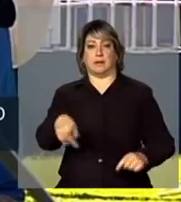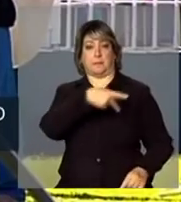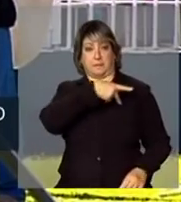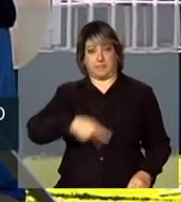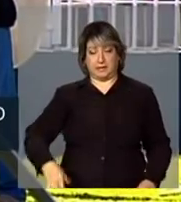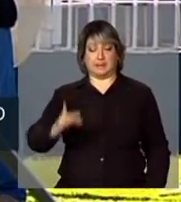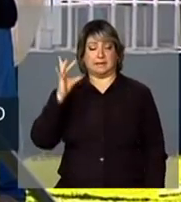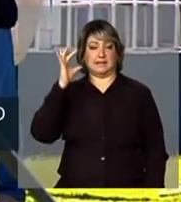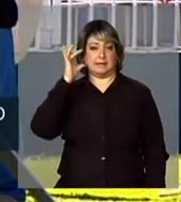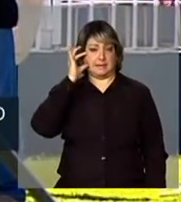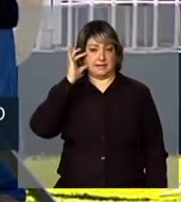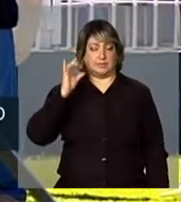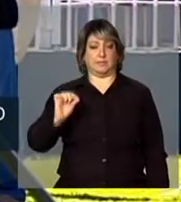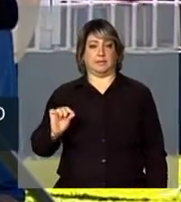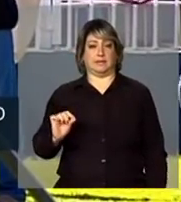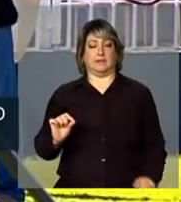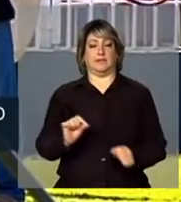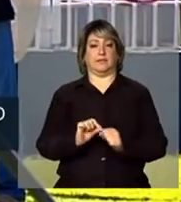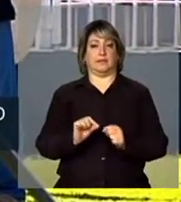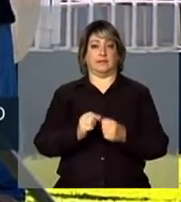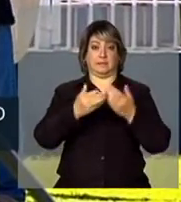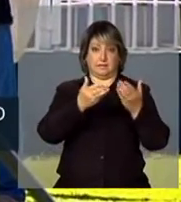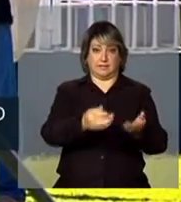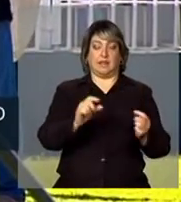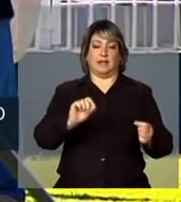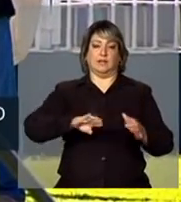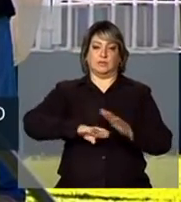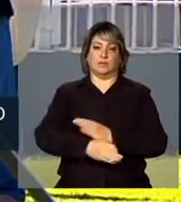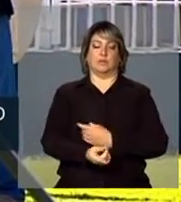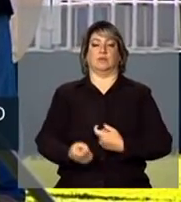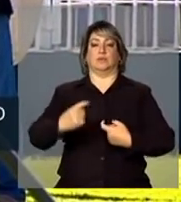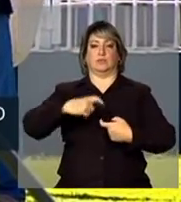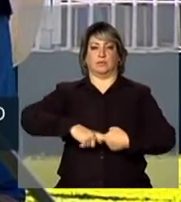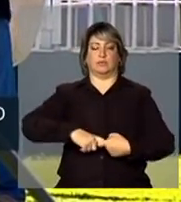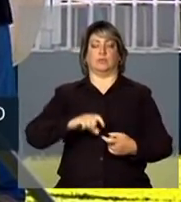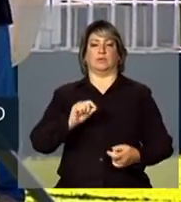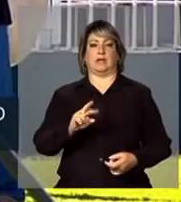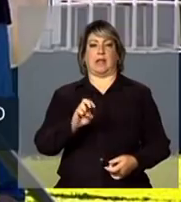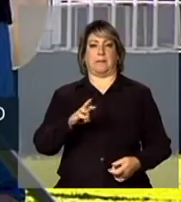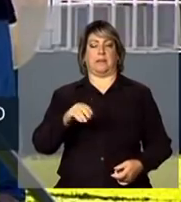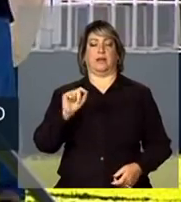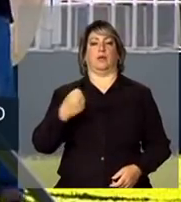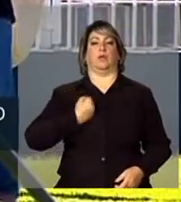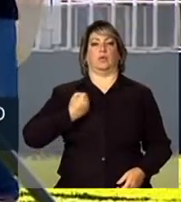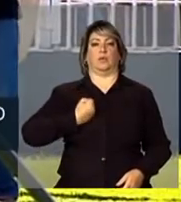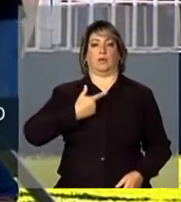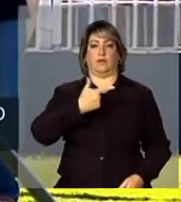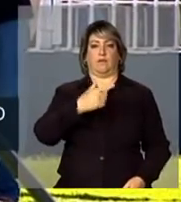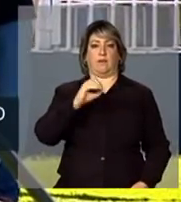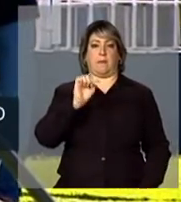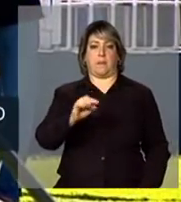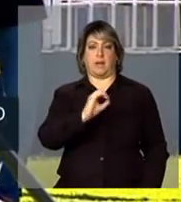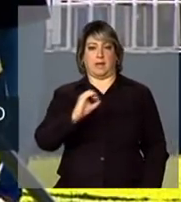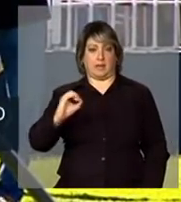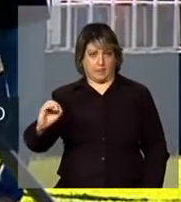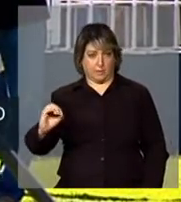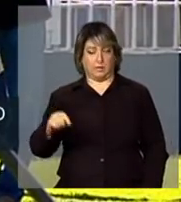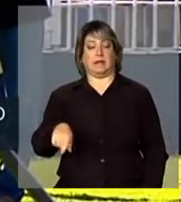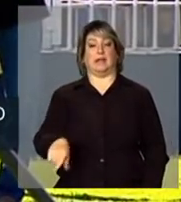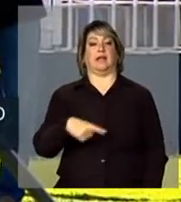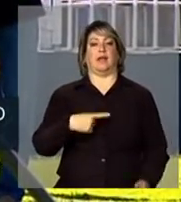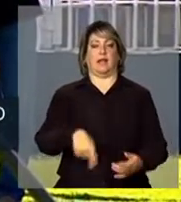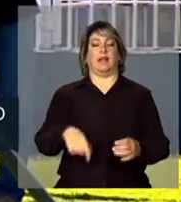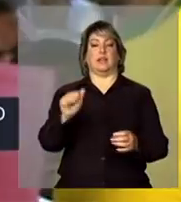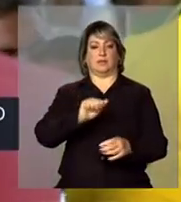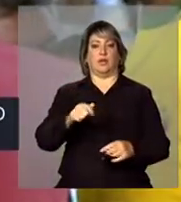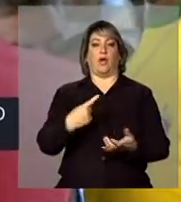presidenta Dilma Rousseff, tornando-a sócia remida número 20 mil da associação. Convidamos o